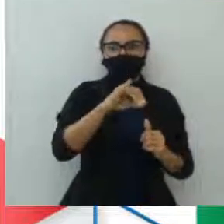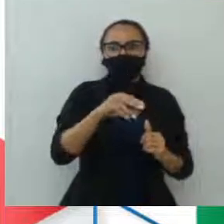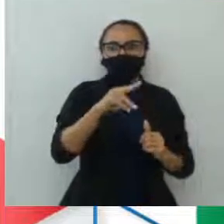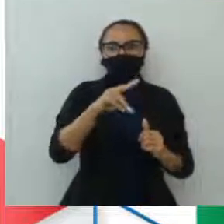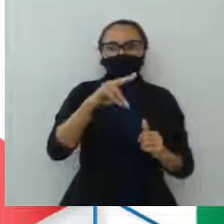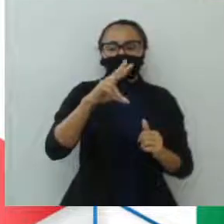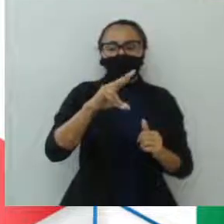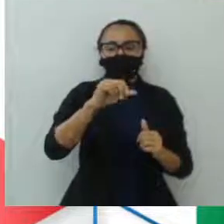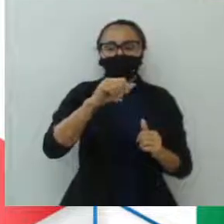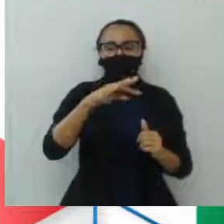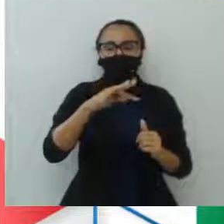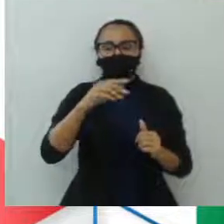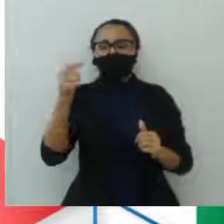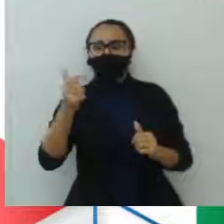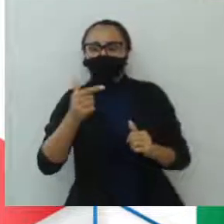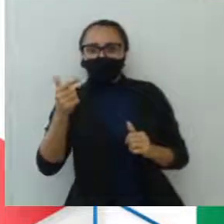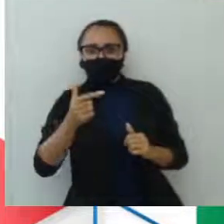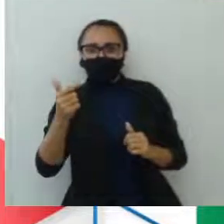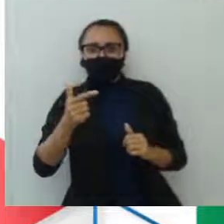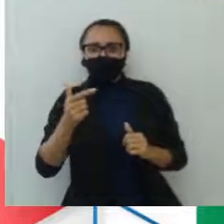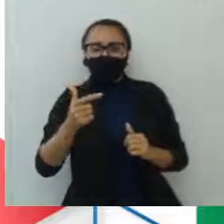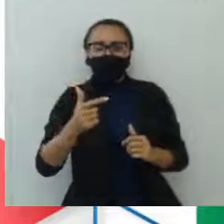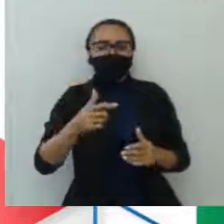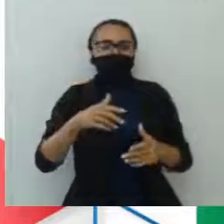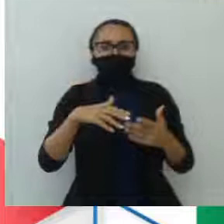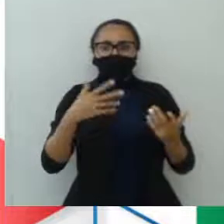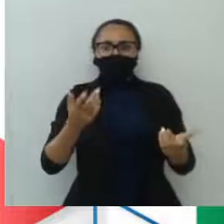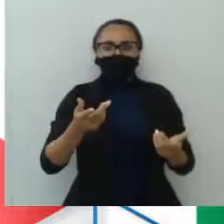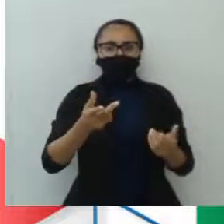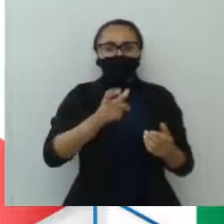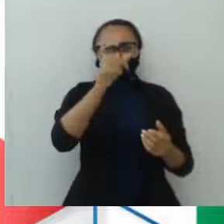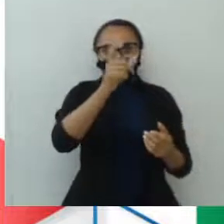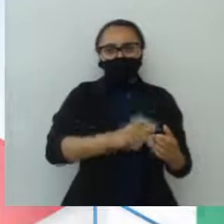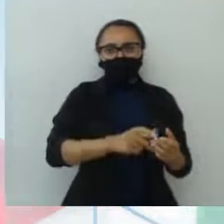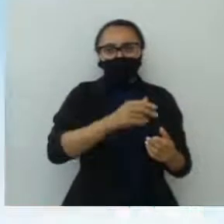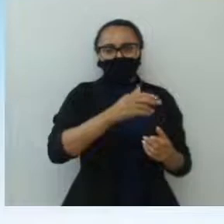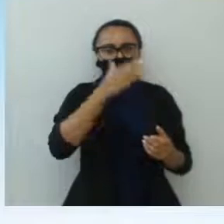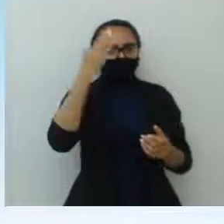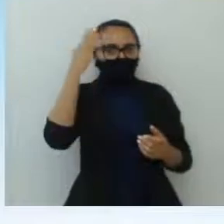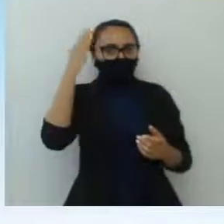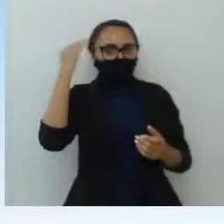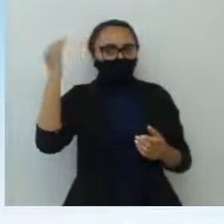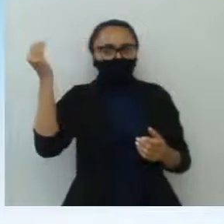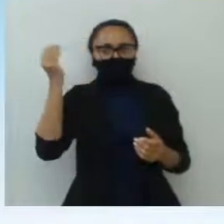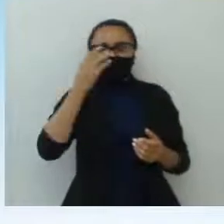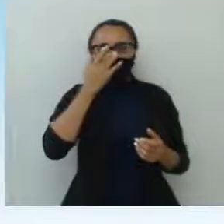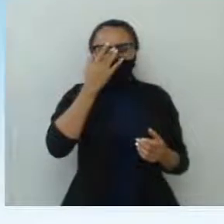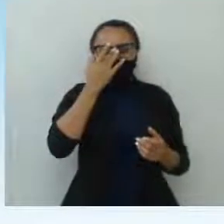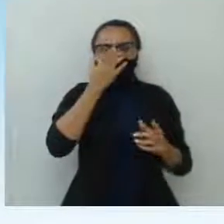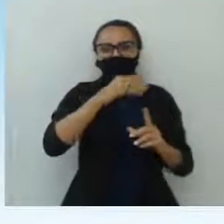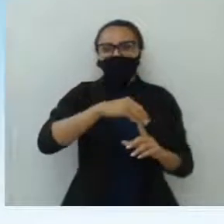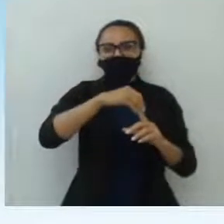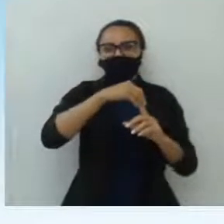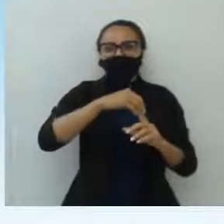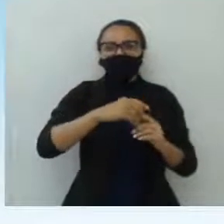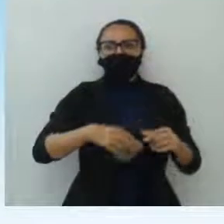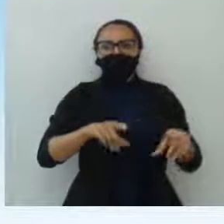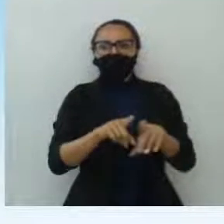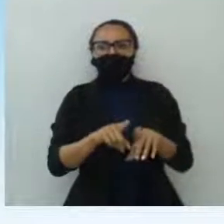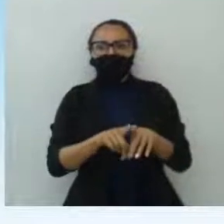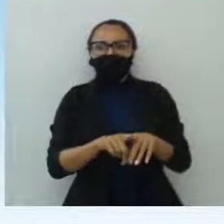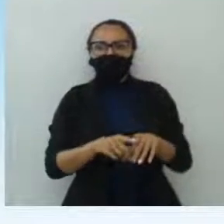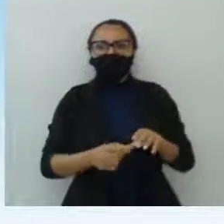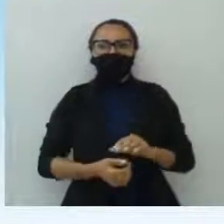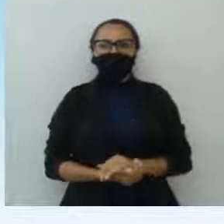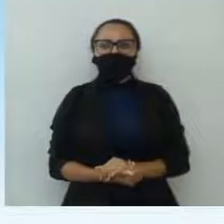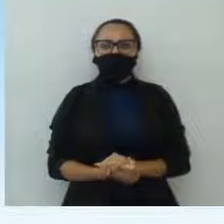secundários, que não são os personagens protagonistas, mas que são importantes para contar aquela história. E além disso também existem